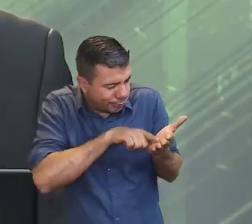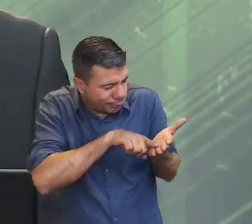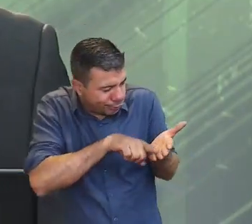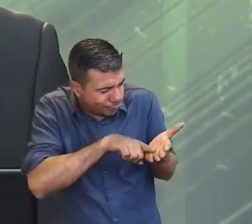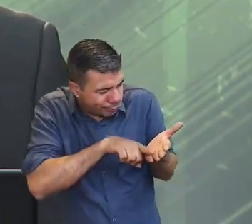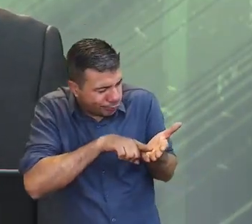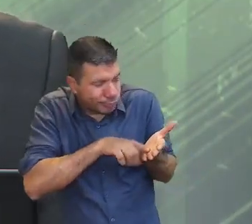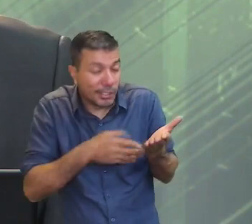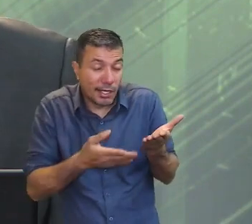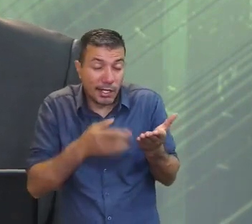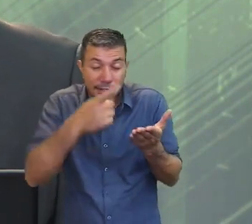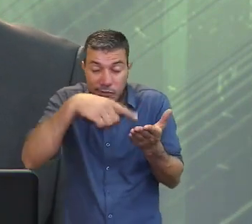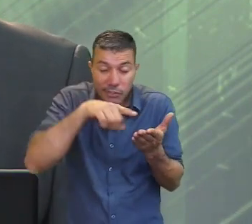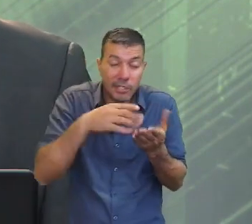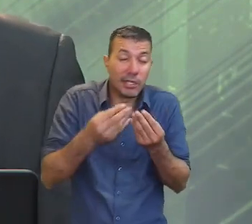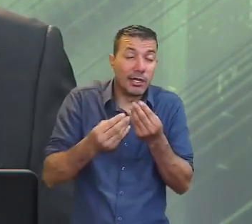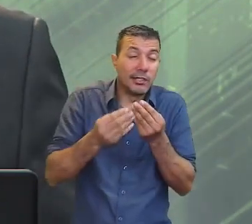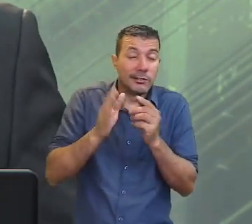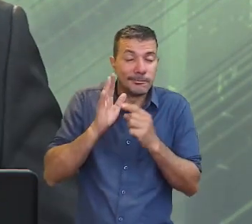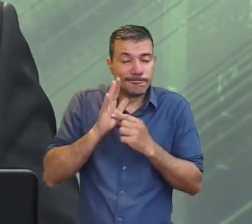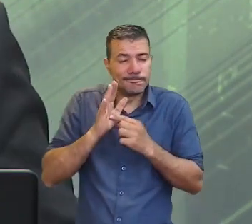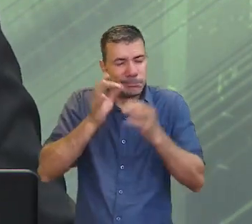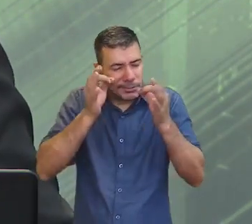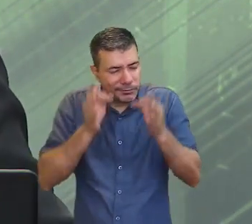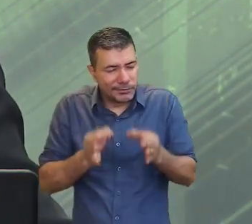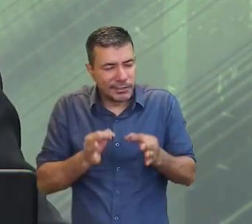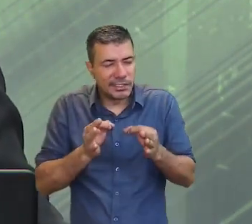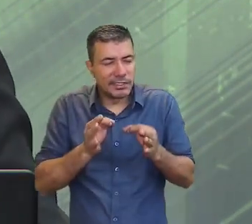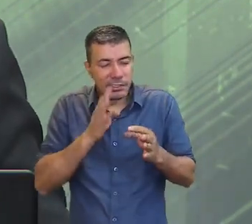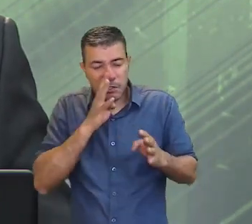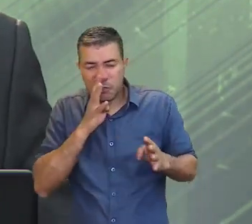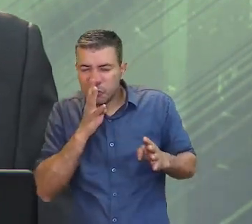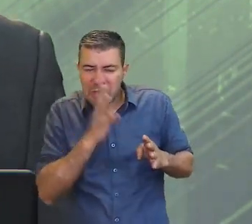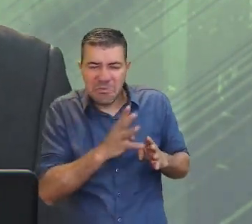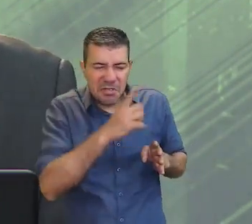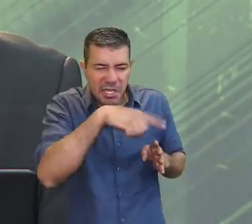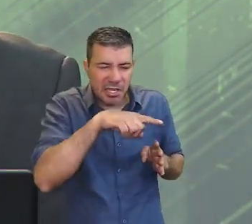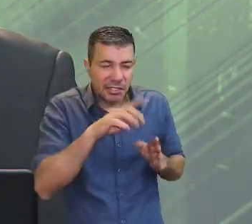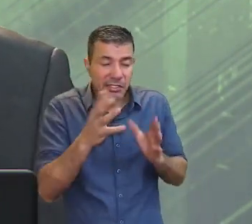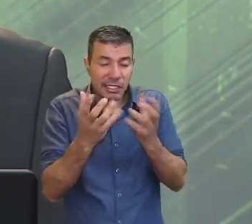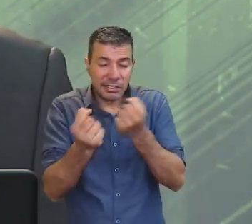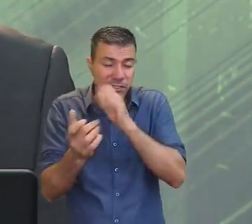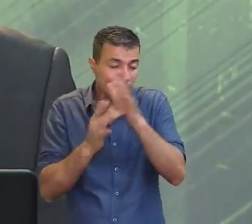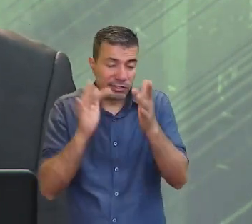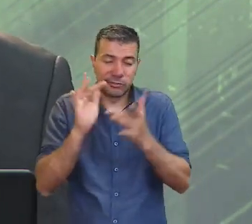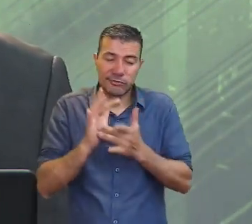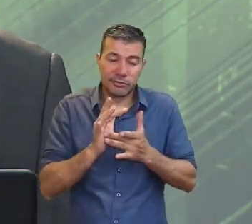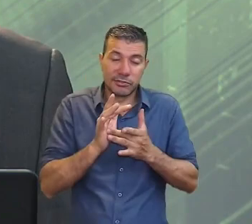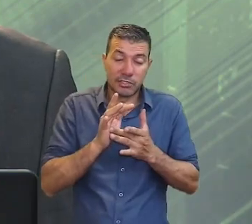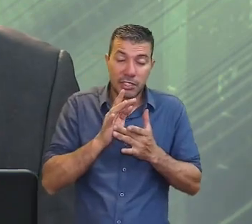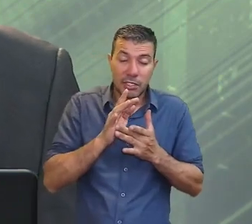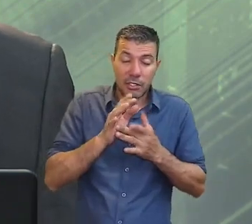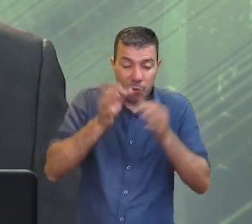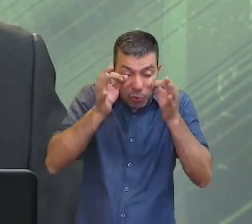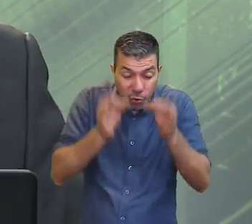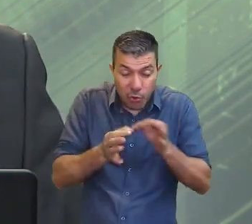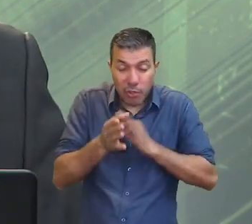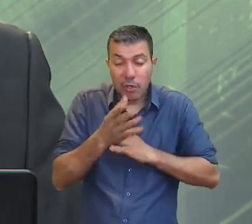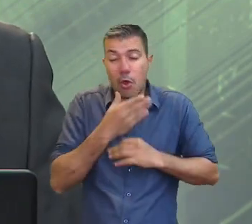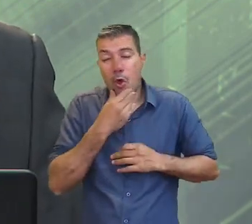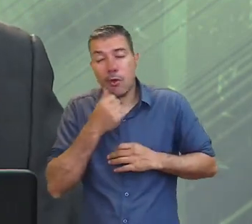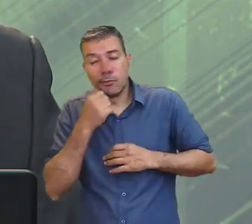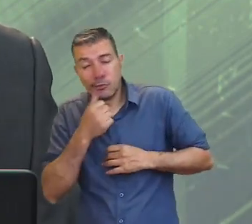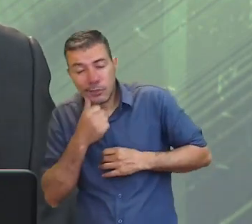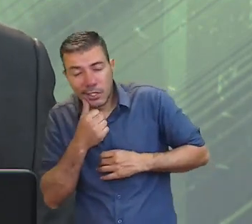nós sejamos aprovados. A Bíblia diz que nenhuma condenação há para aqueles que estão em Cristo Jesus. Existe, Pai, nesse momento, homens e